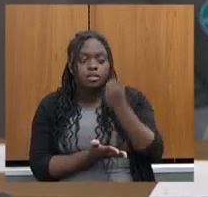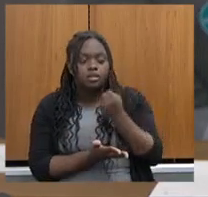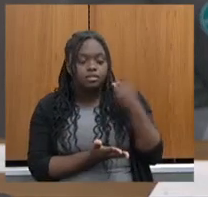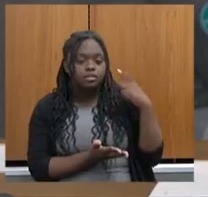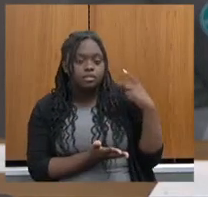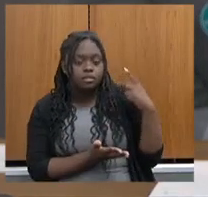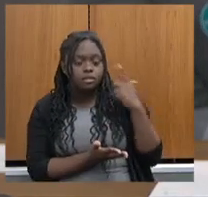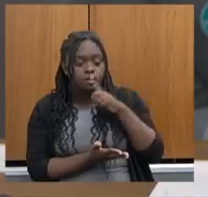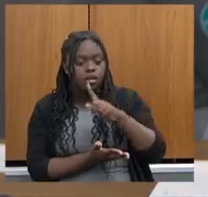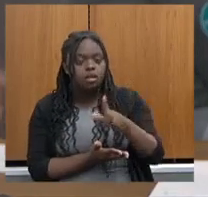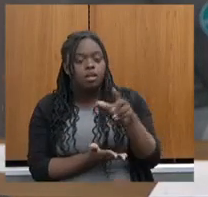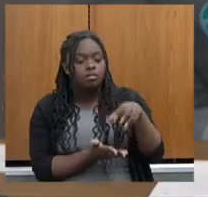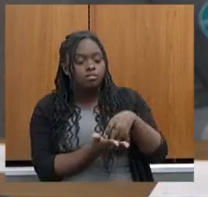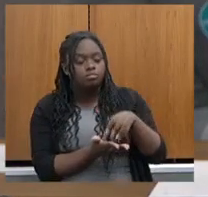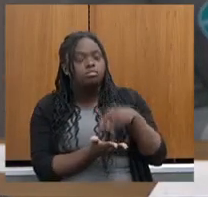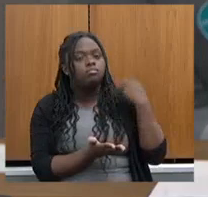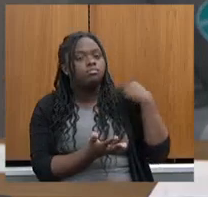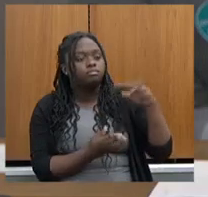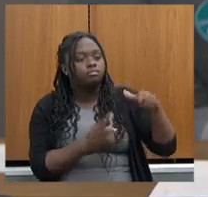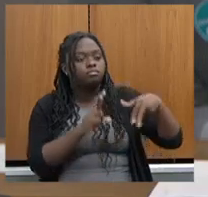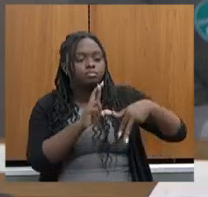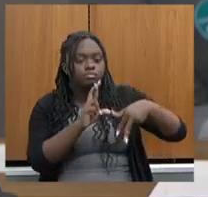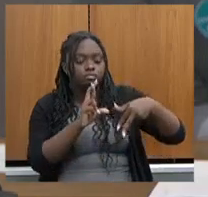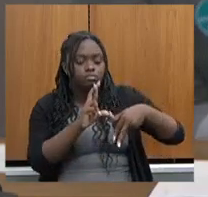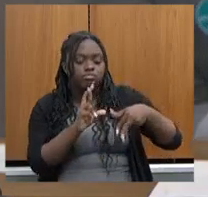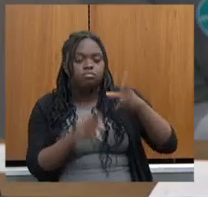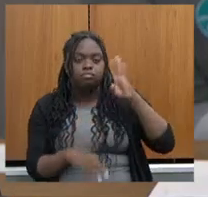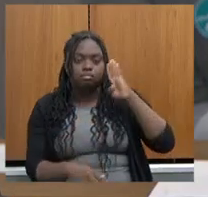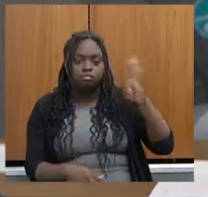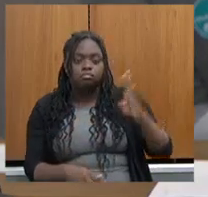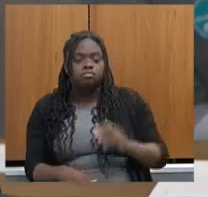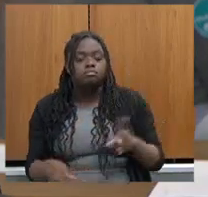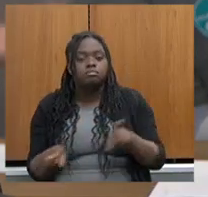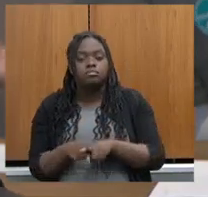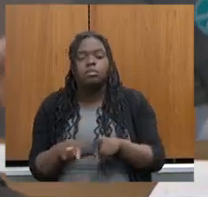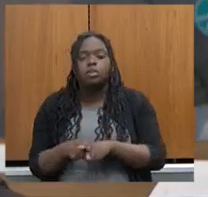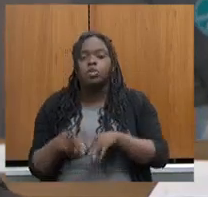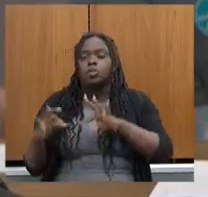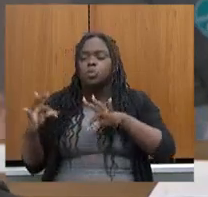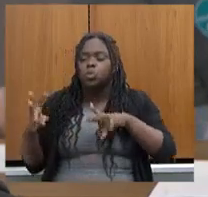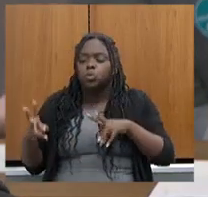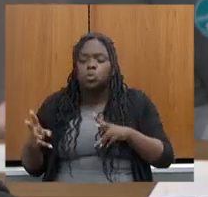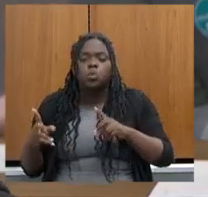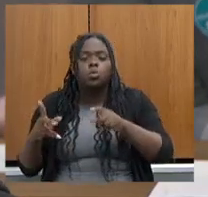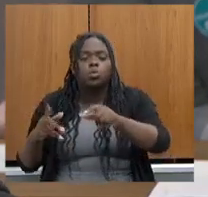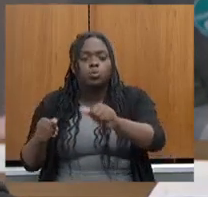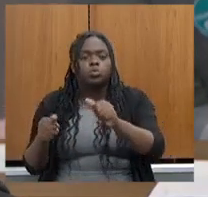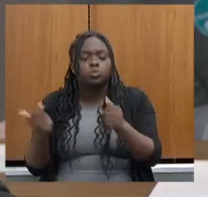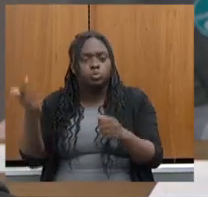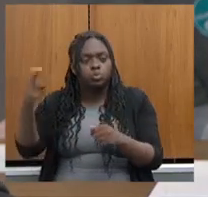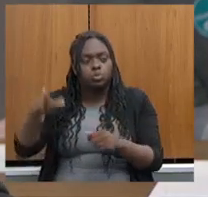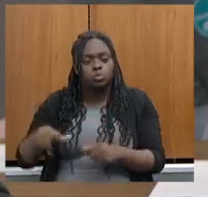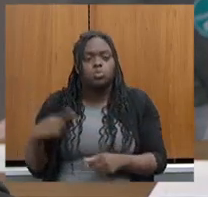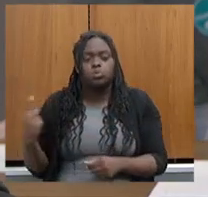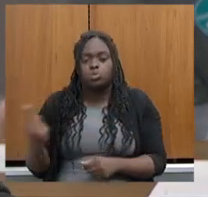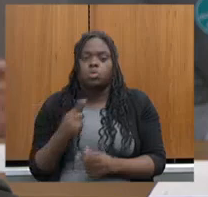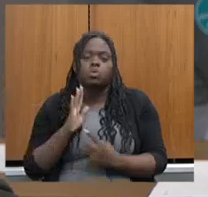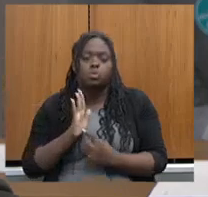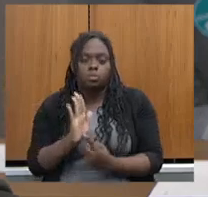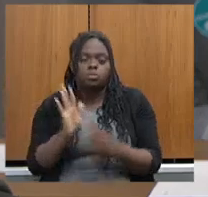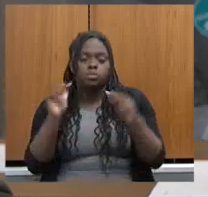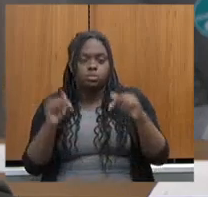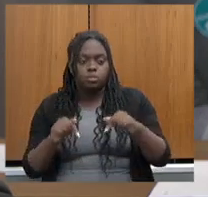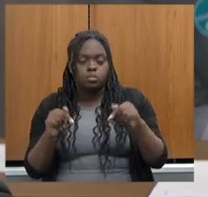unidade Vá para Ribeirão das Neves especificamente quanto todas as outras viaturas que nós aqui apresentamos